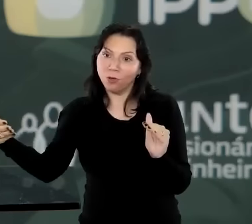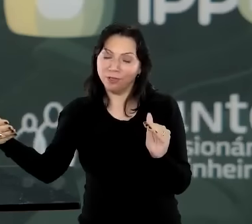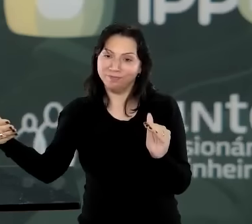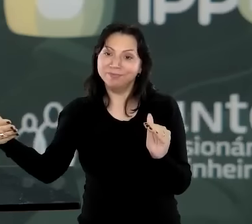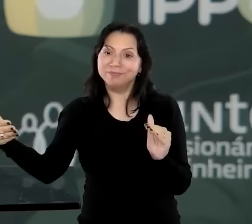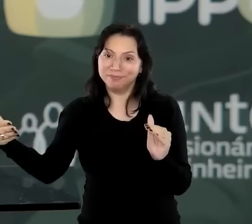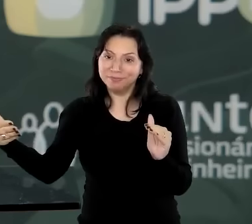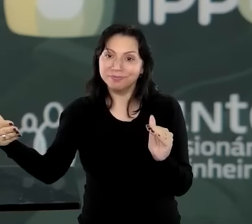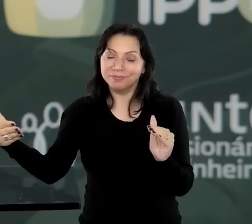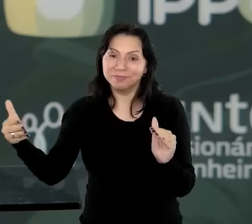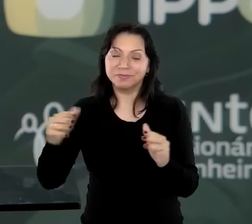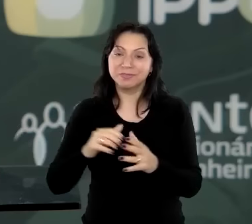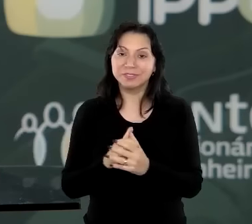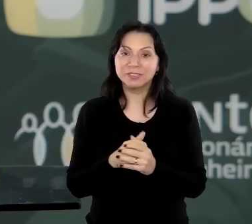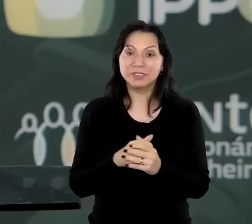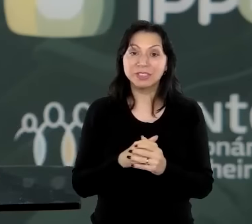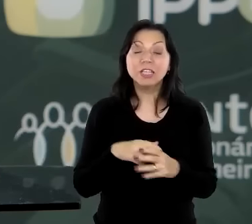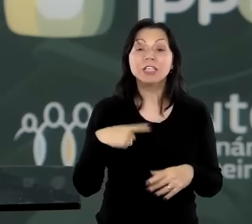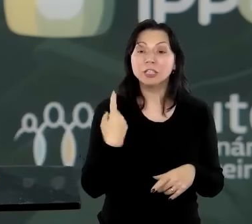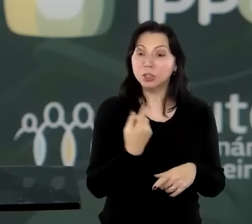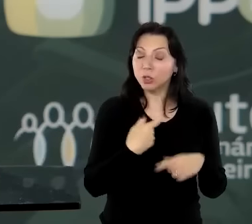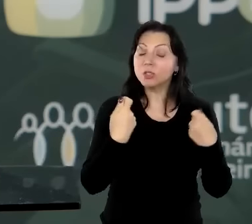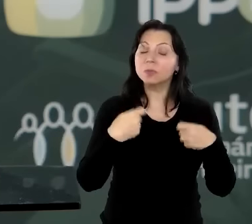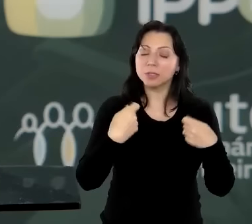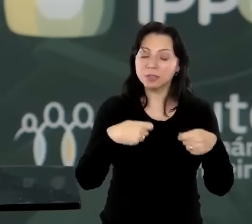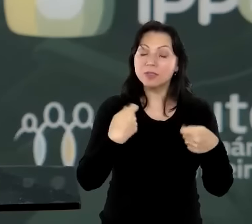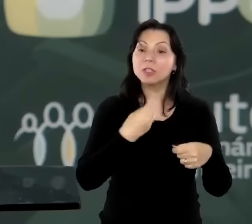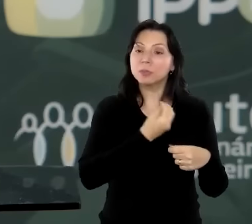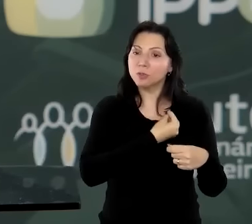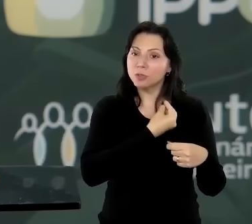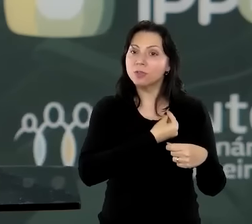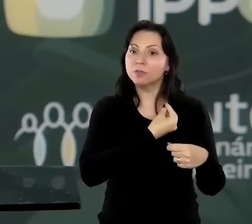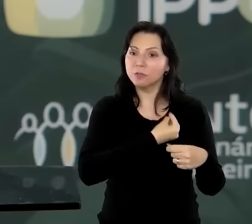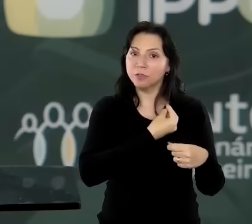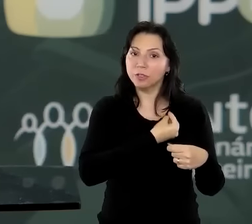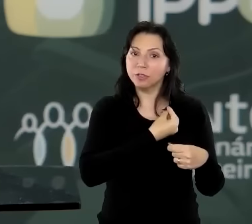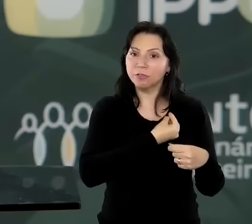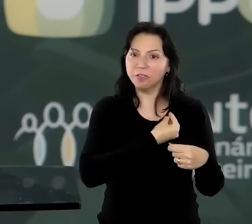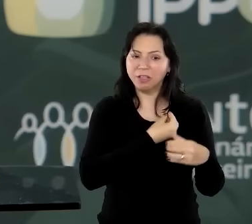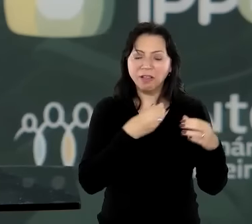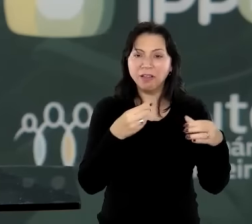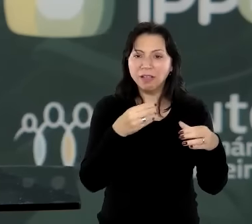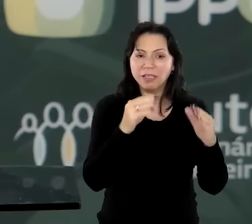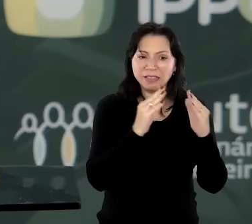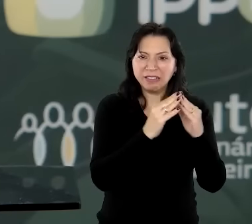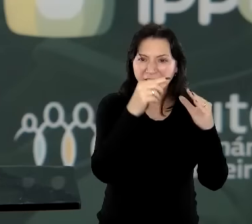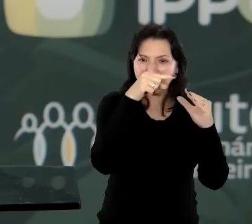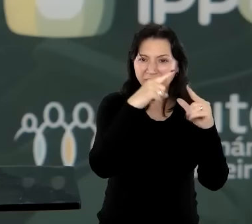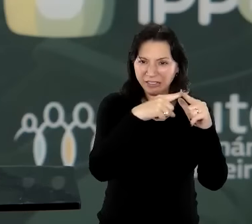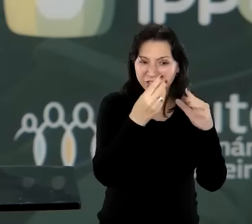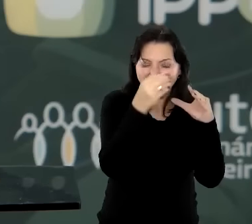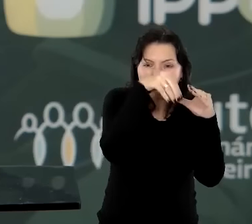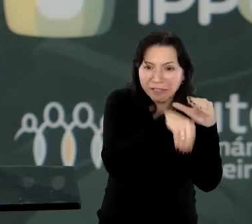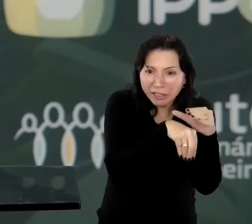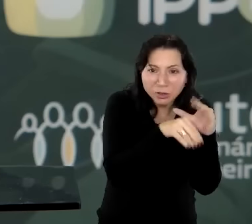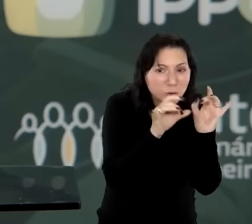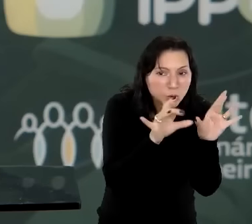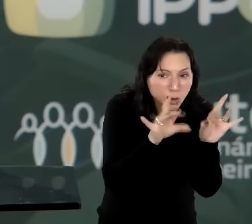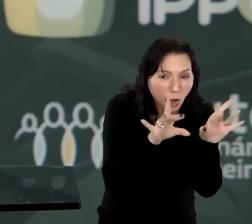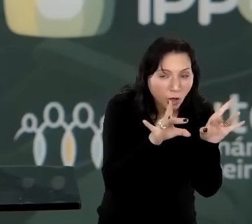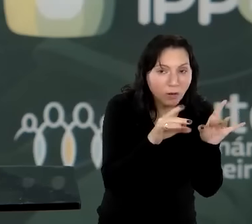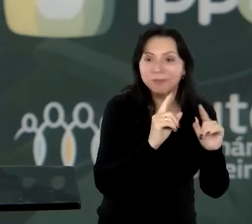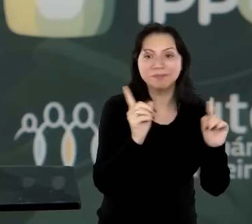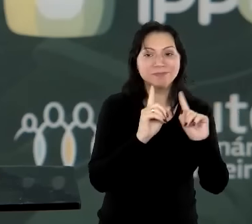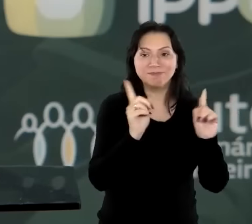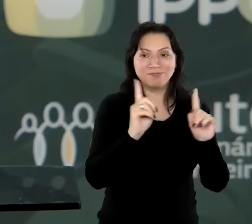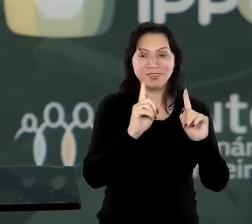E assim devemos nós também viver a nossa vida cristã. A santidade é